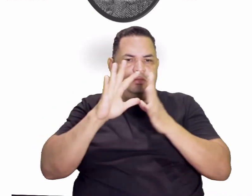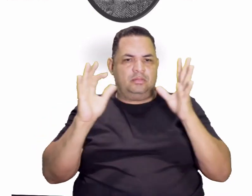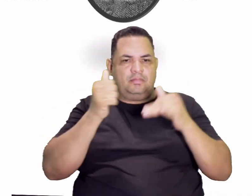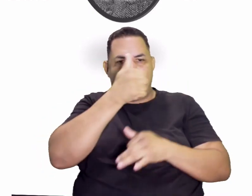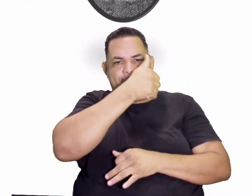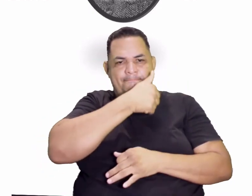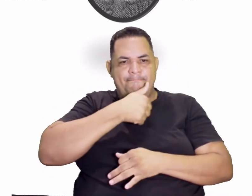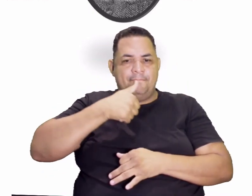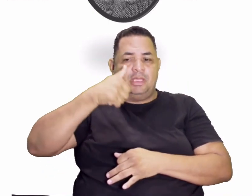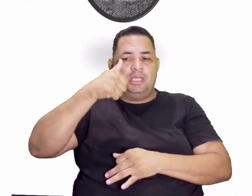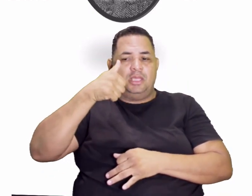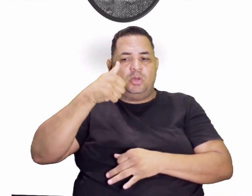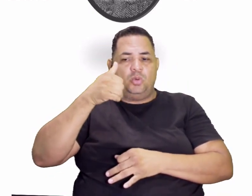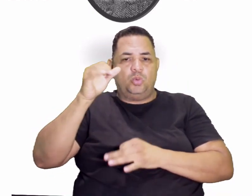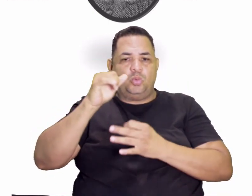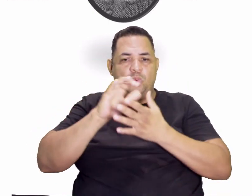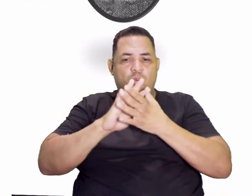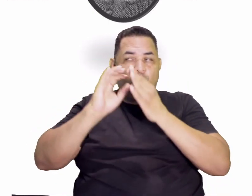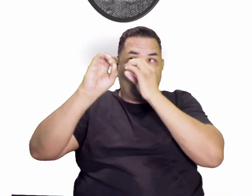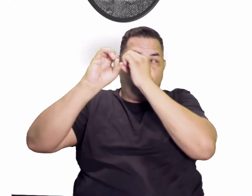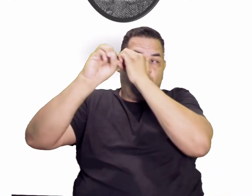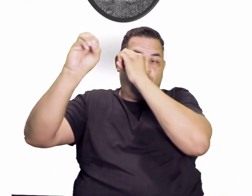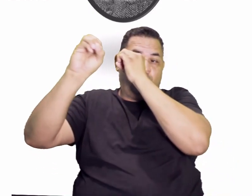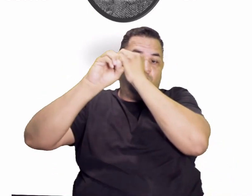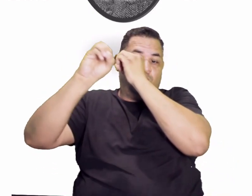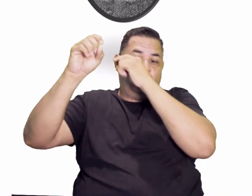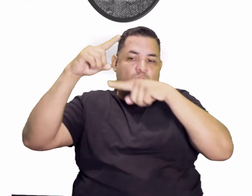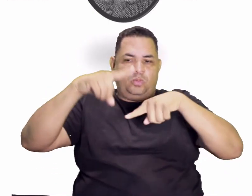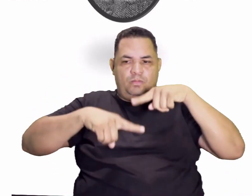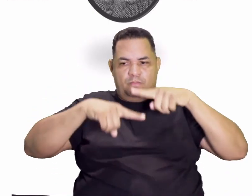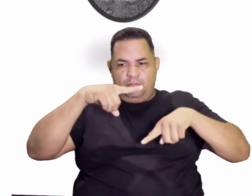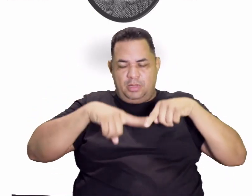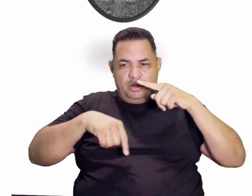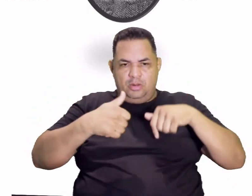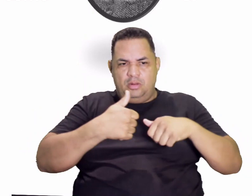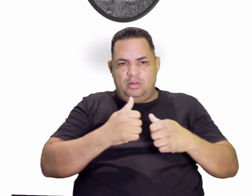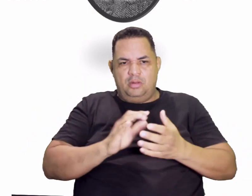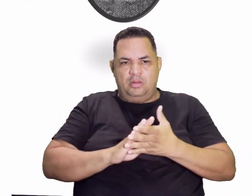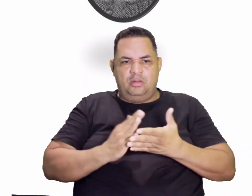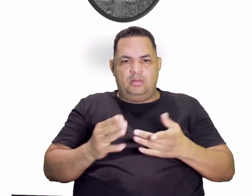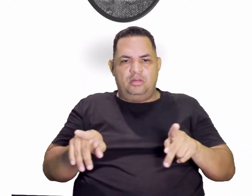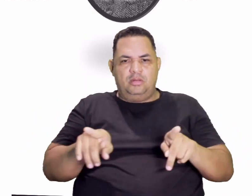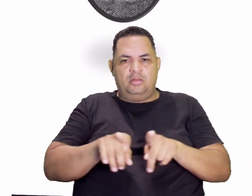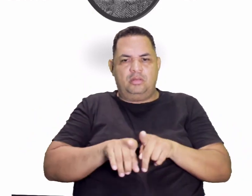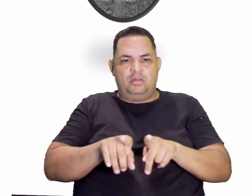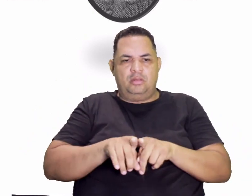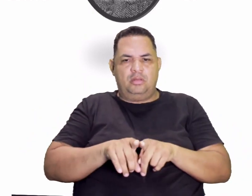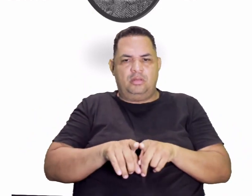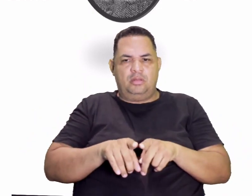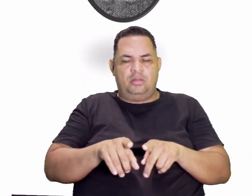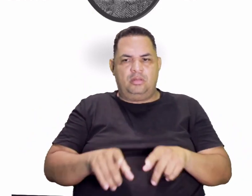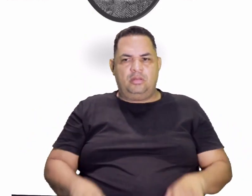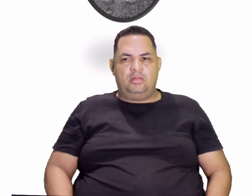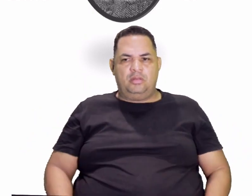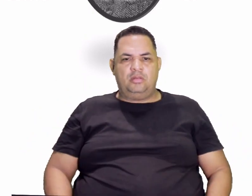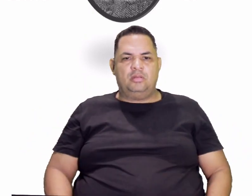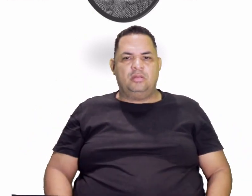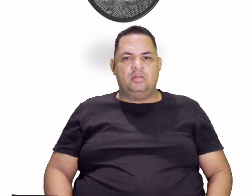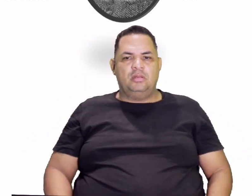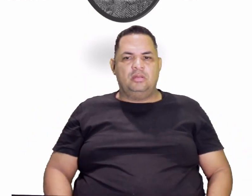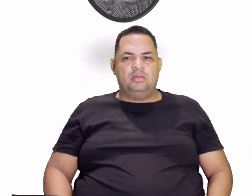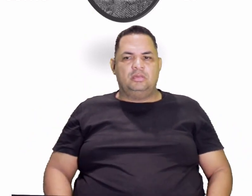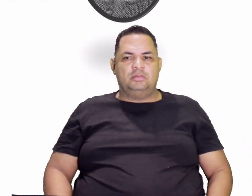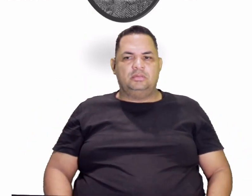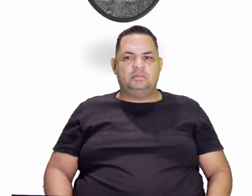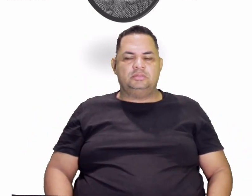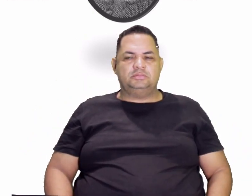o telescópio, tá aí, já tinham criado, mas ele ampliou mais. Inclusive, com essa ideia do telescópio, ele ganhou